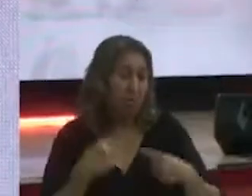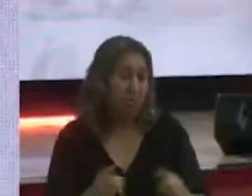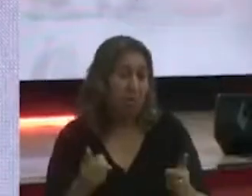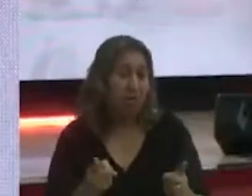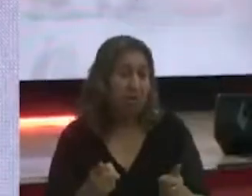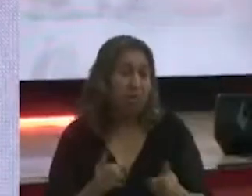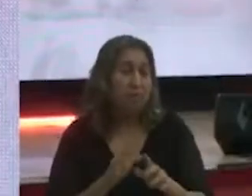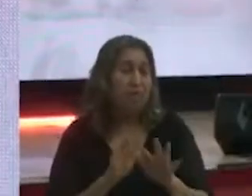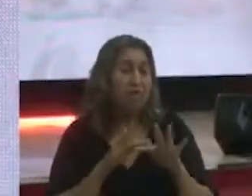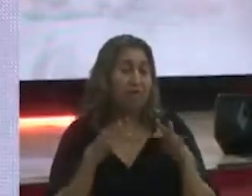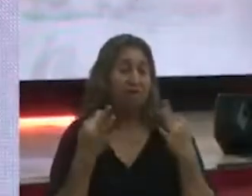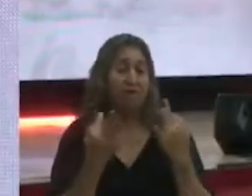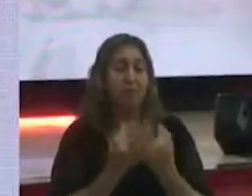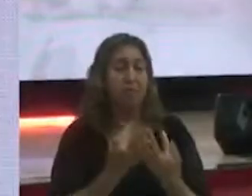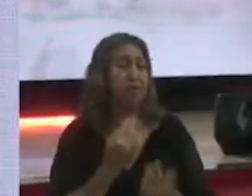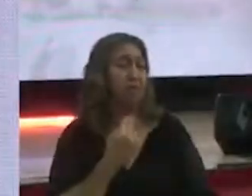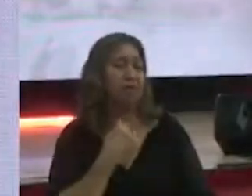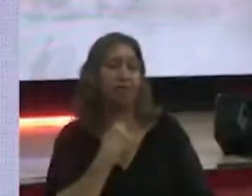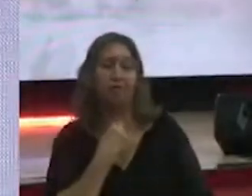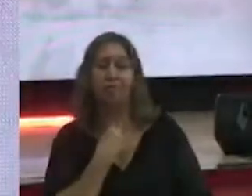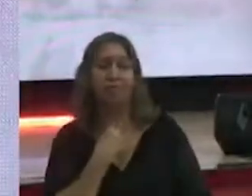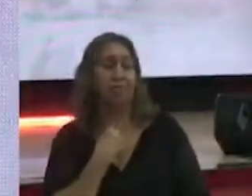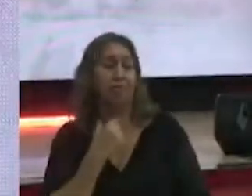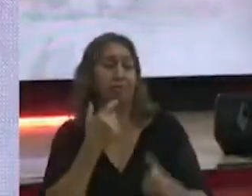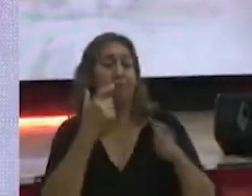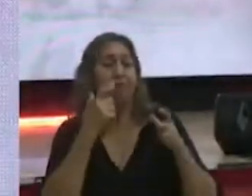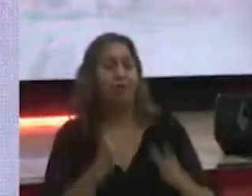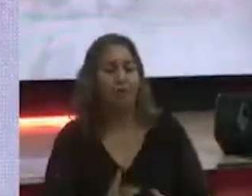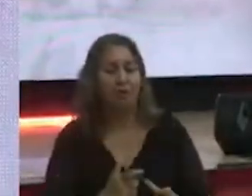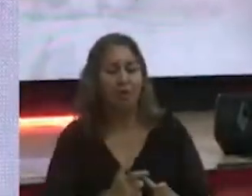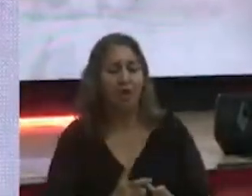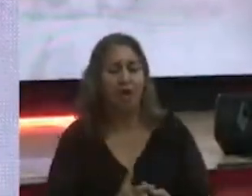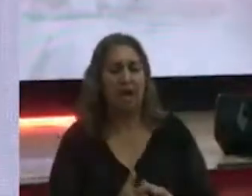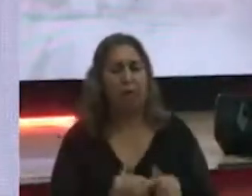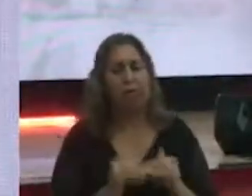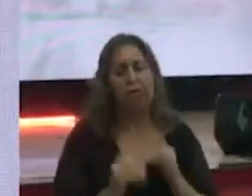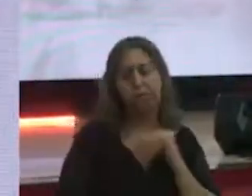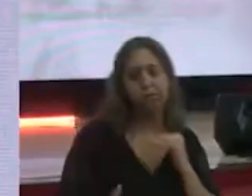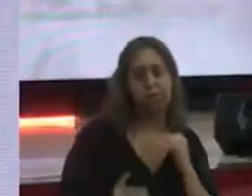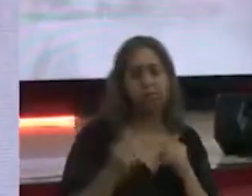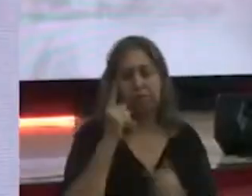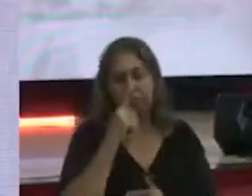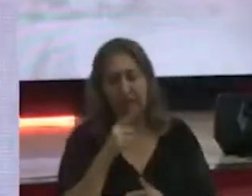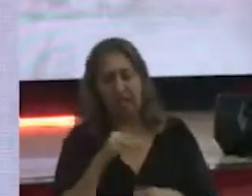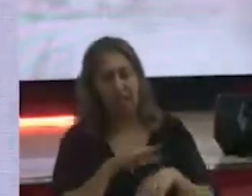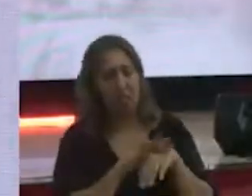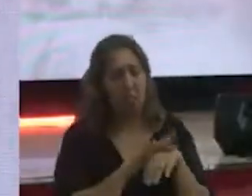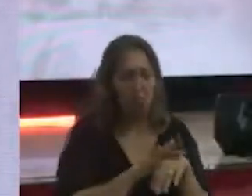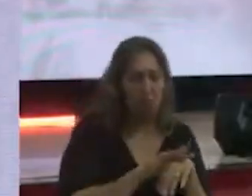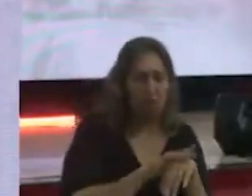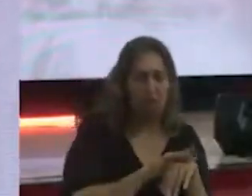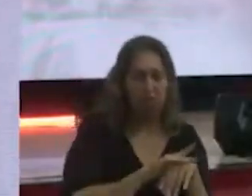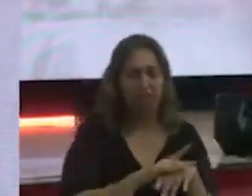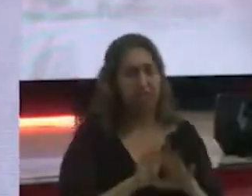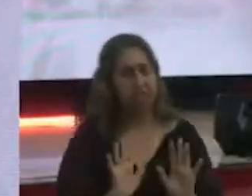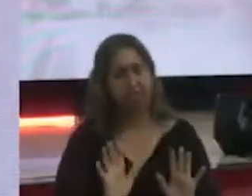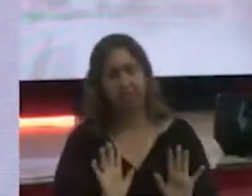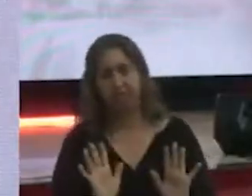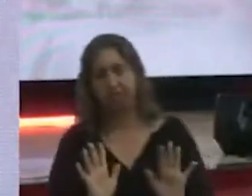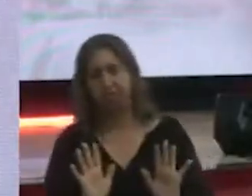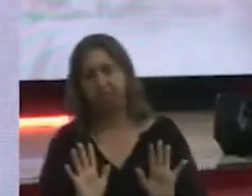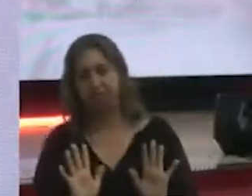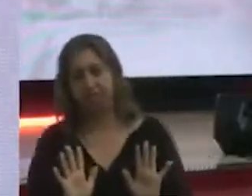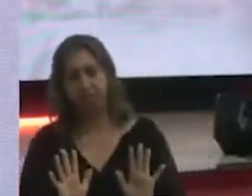família não pode ser um lugar disfuncional doentio eu falei esta